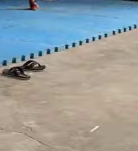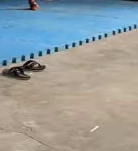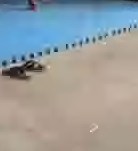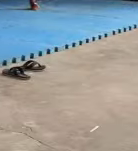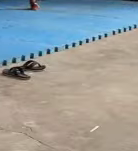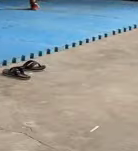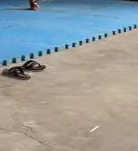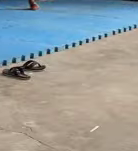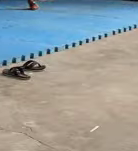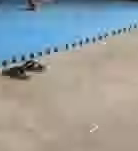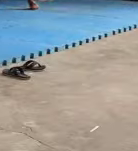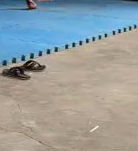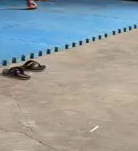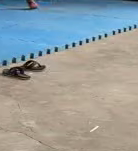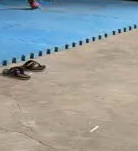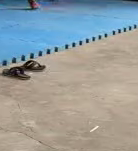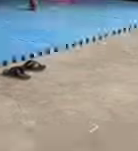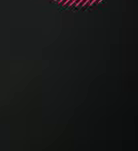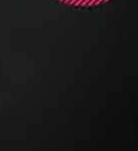tráfico da vida errada atletas